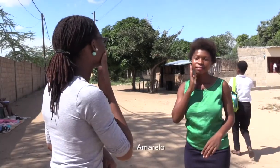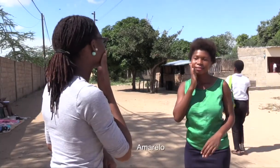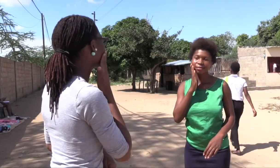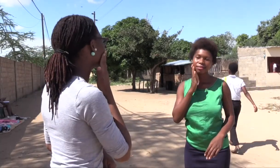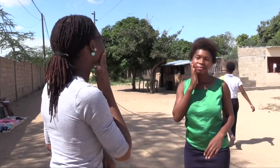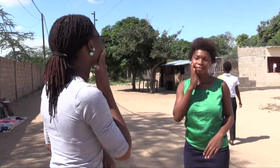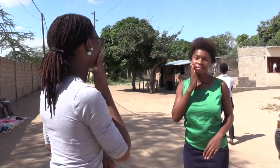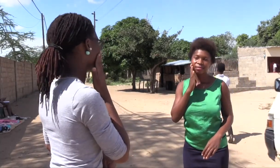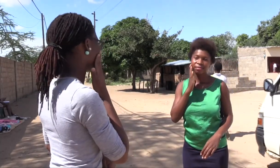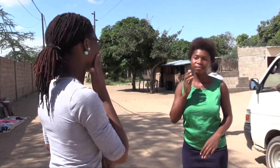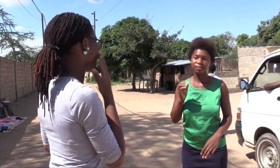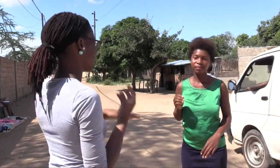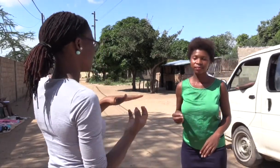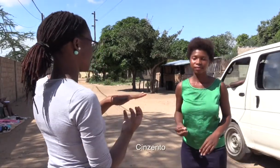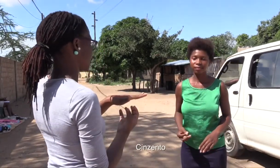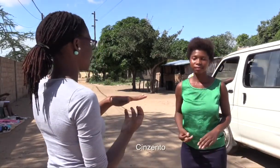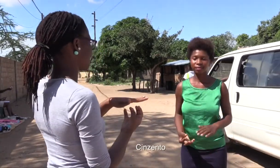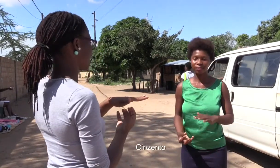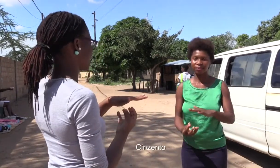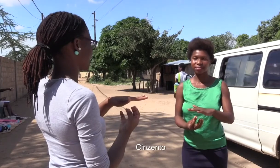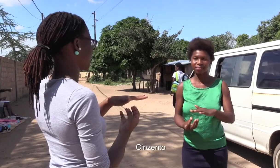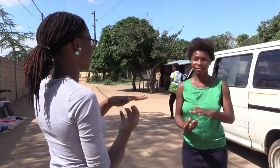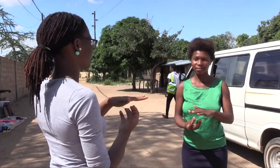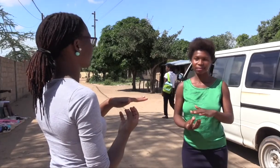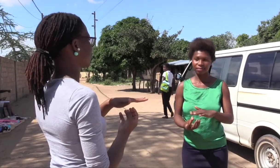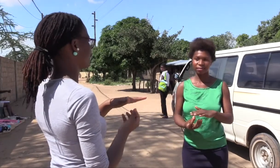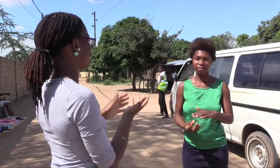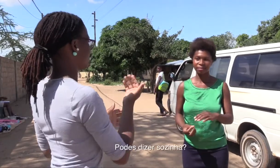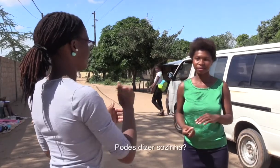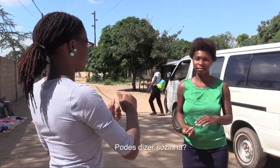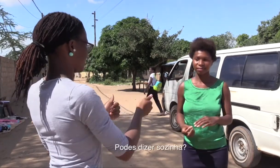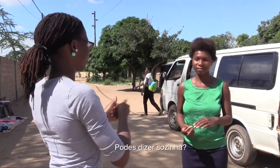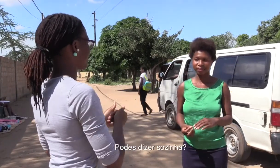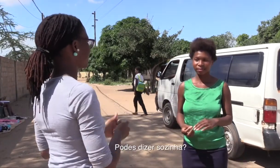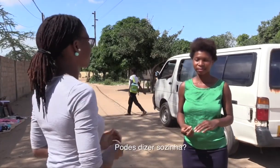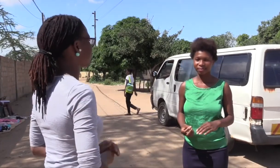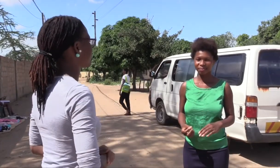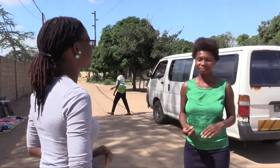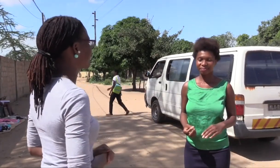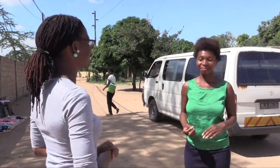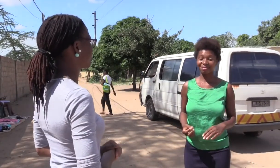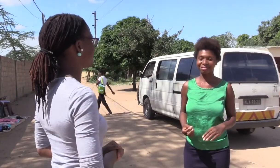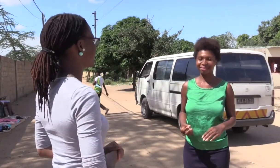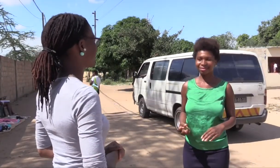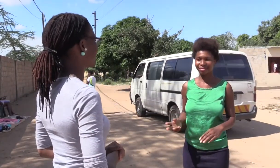amarelo, cinzento. Podes dizer sozinho.